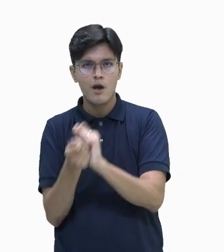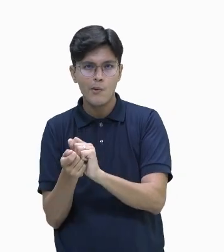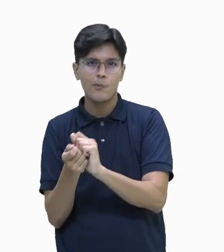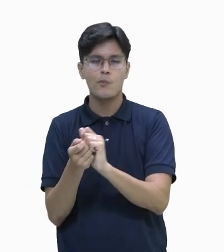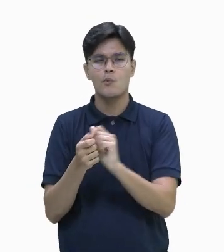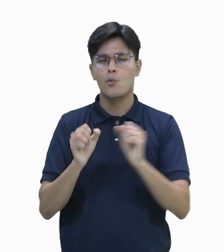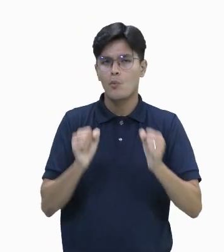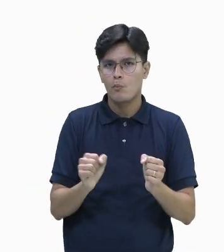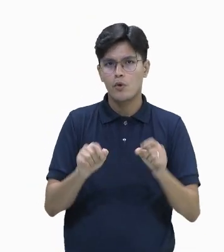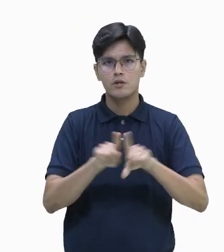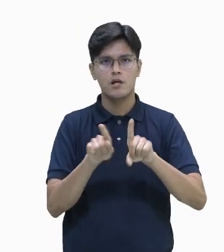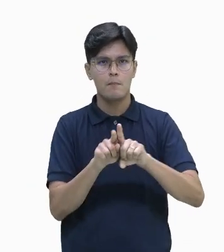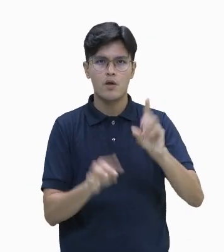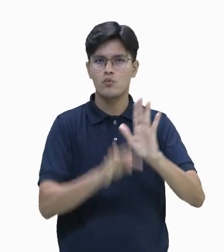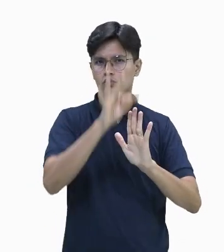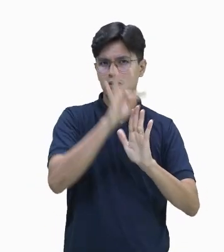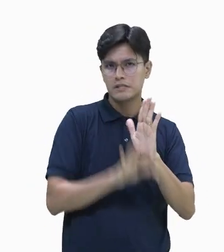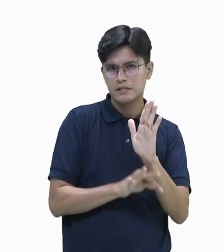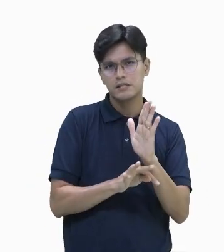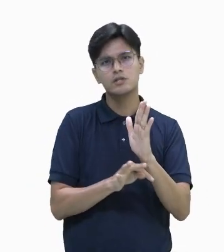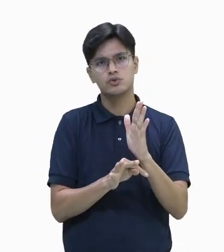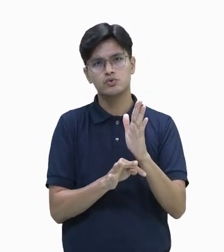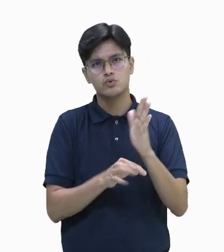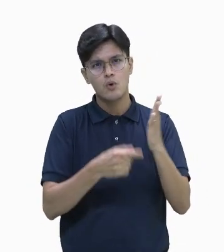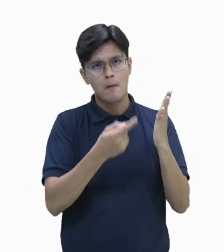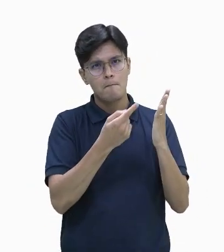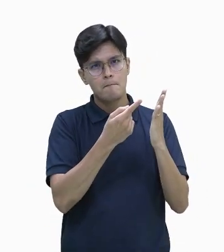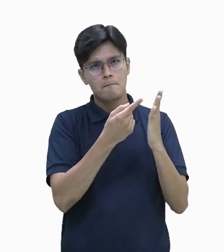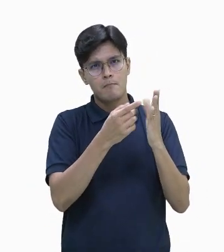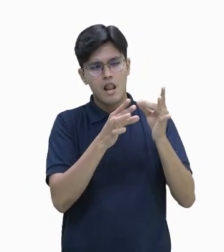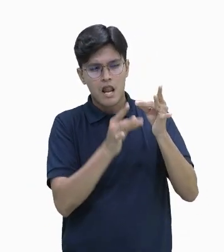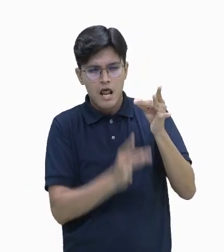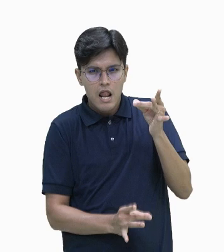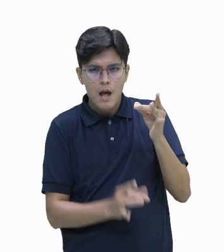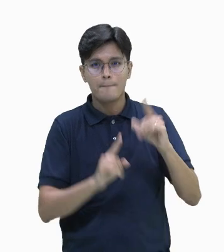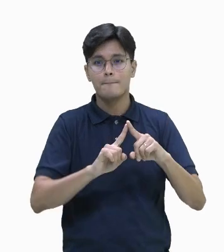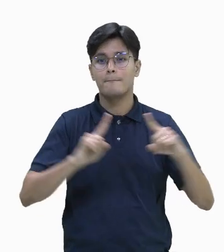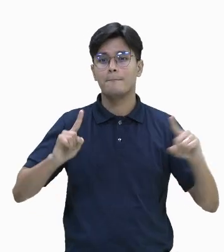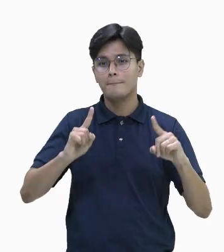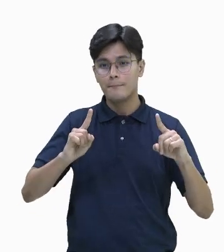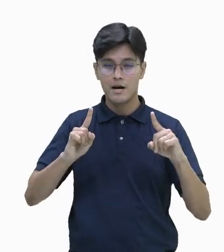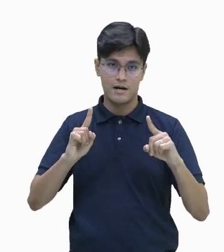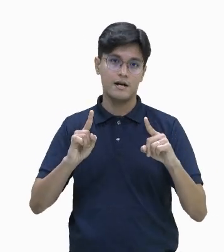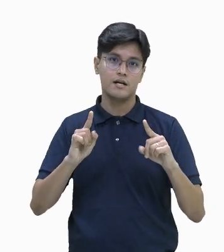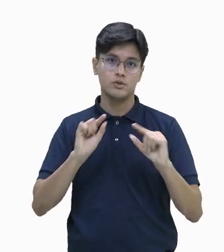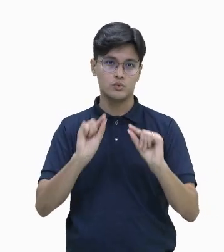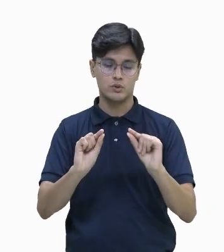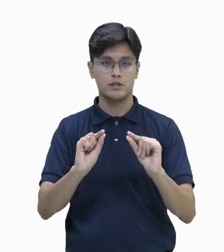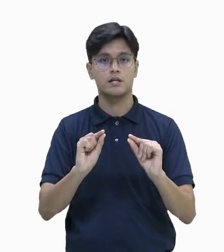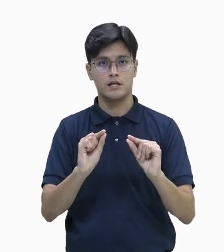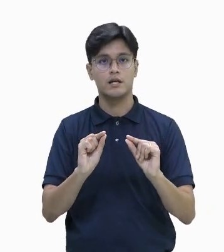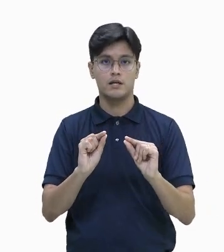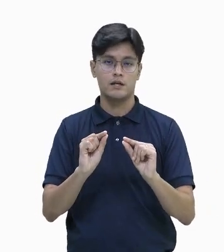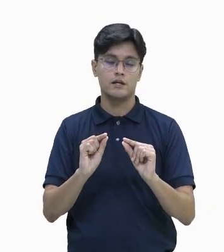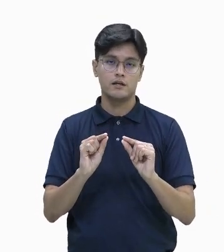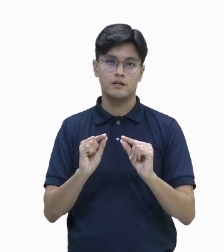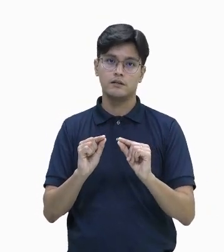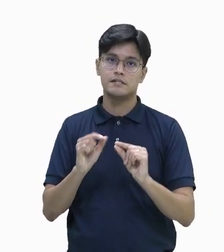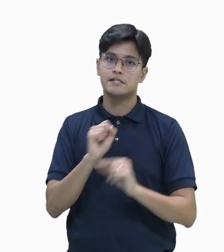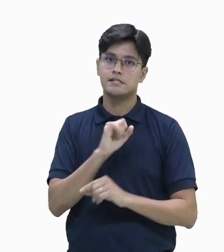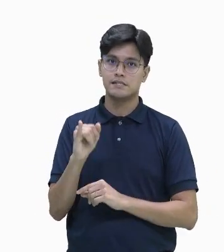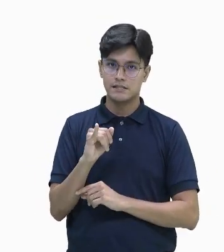texto mais longo, mas quando você está no processo de desenvolvimento desta sua